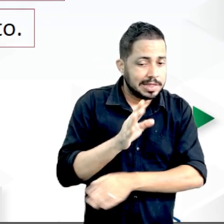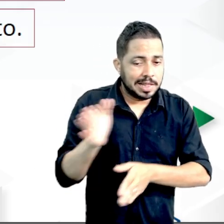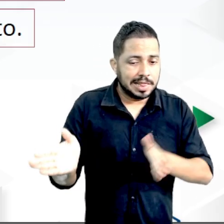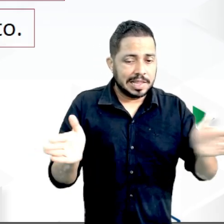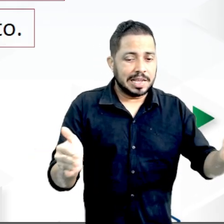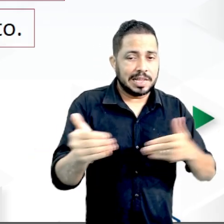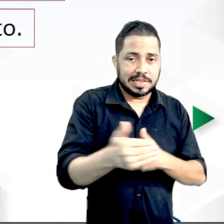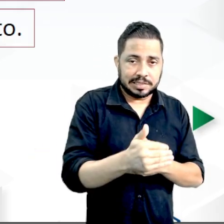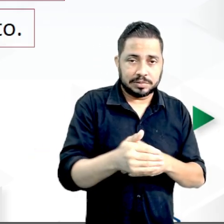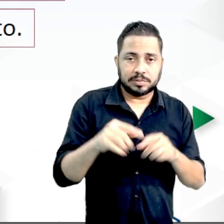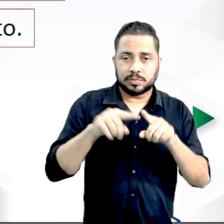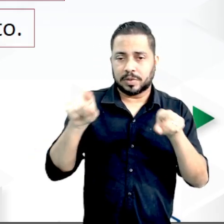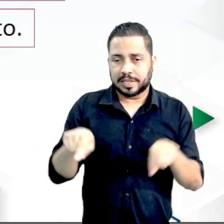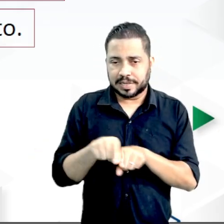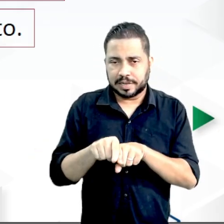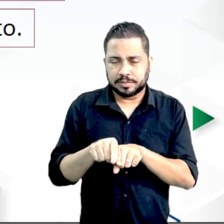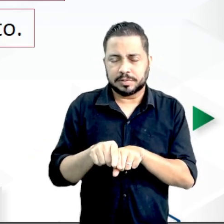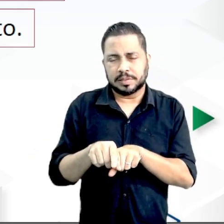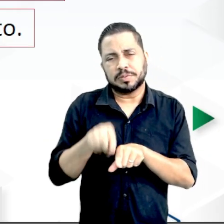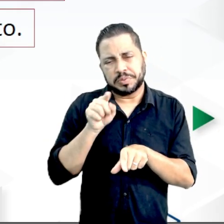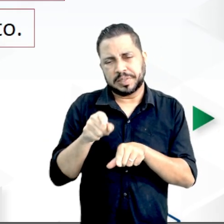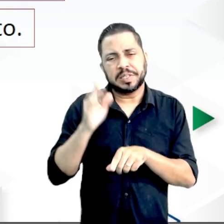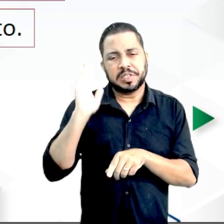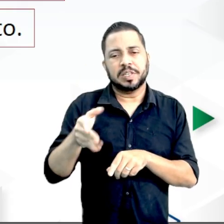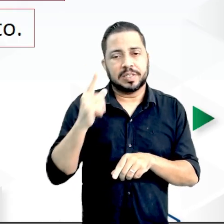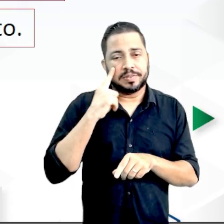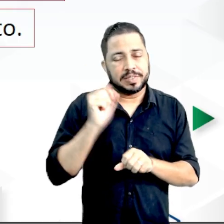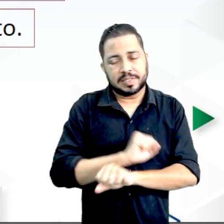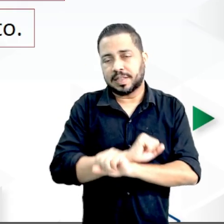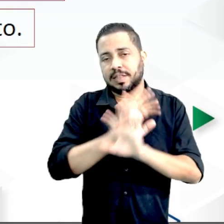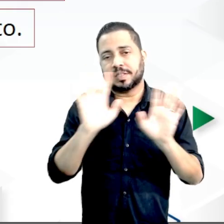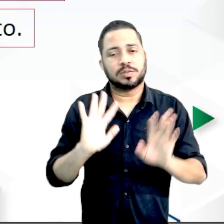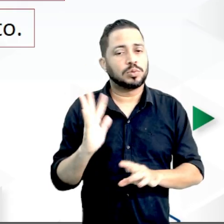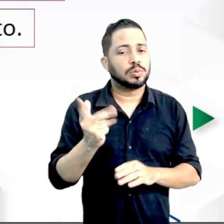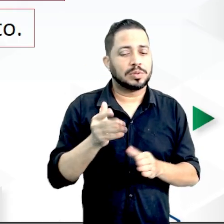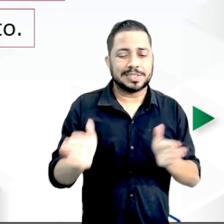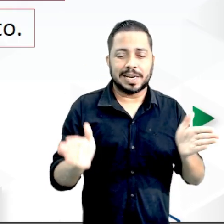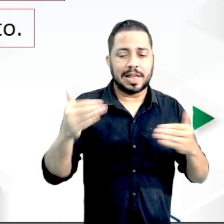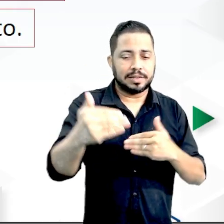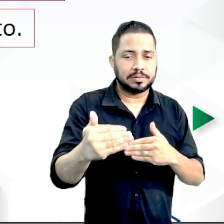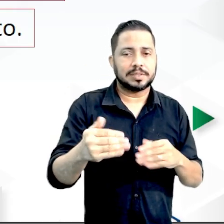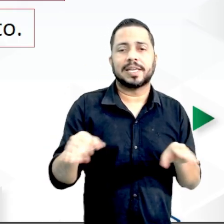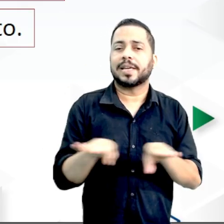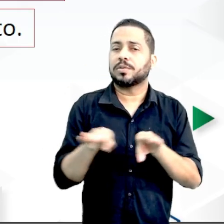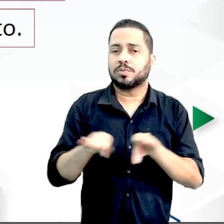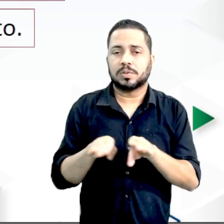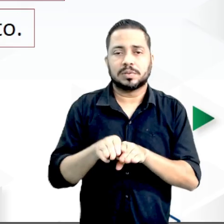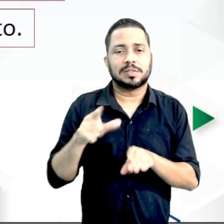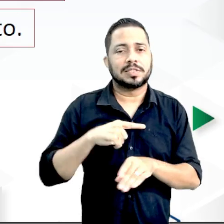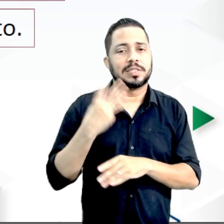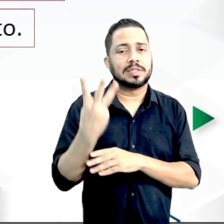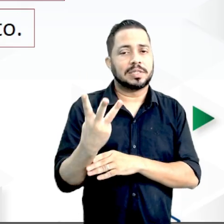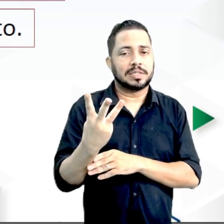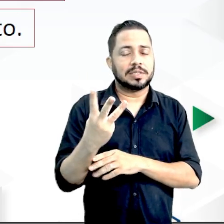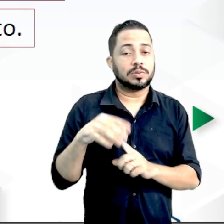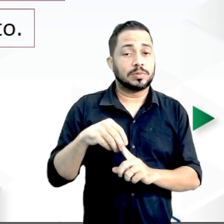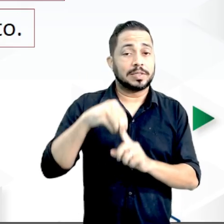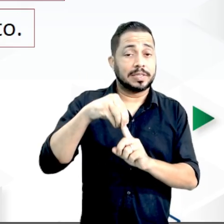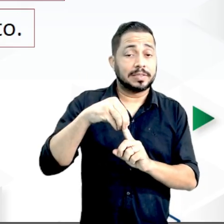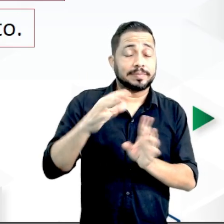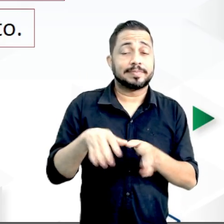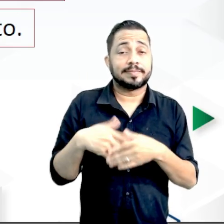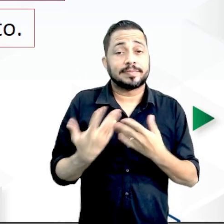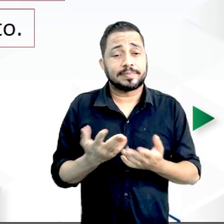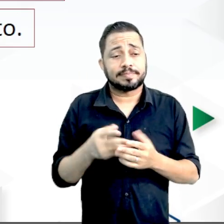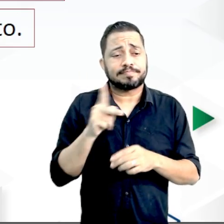quadrado. É claro que como é um quadrado, você já está vendo claramente que todos os seus lados são iguais, possuem 3 unidades, tá bom? E